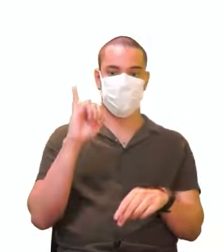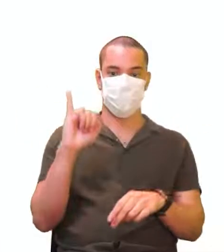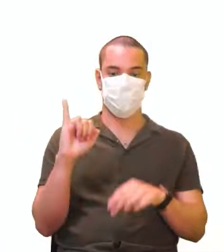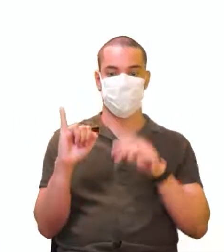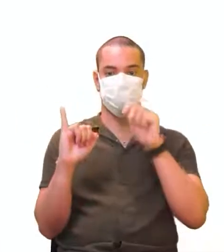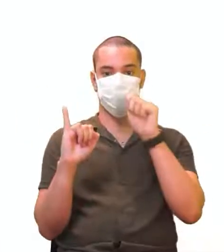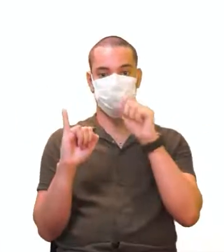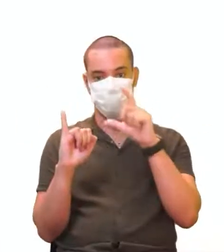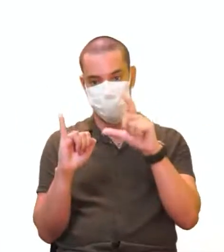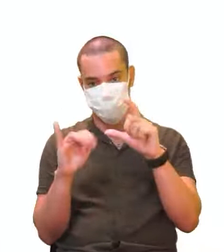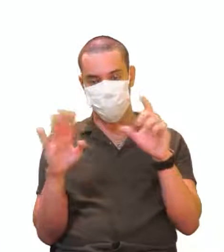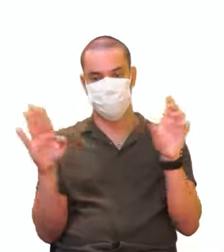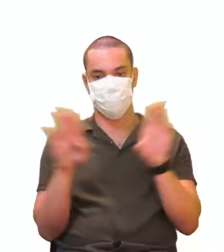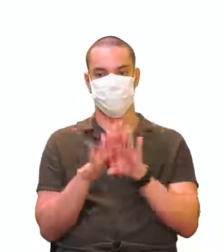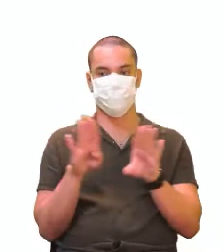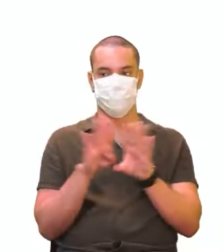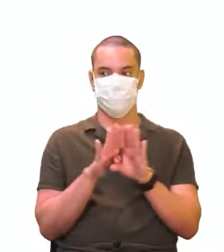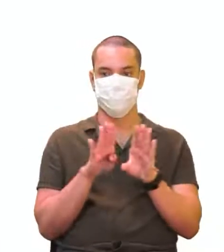Azão. Isso.